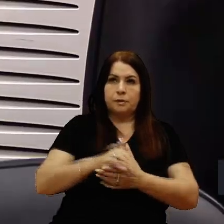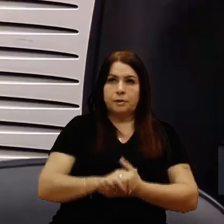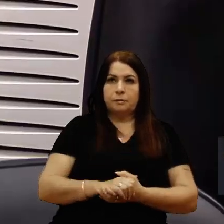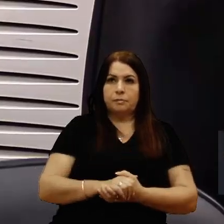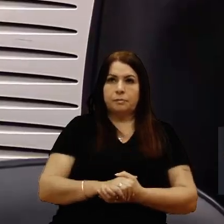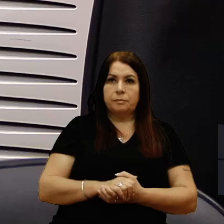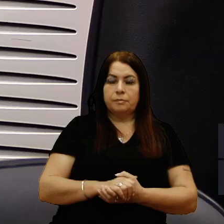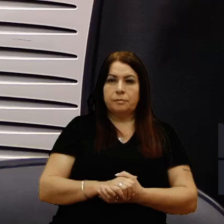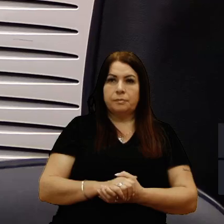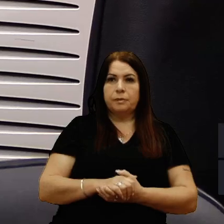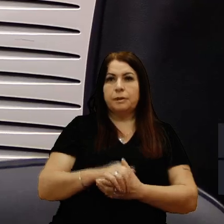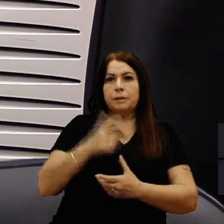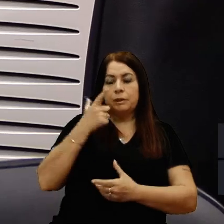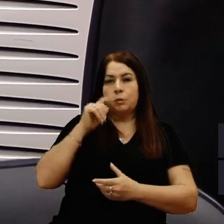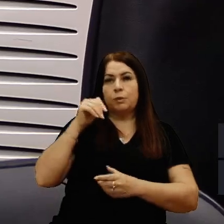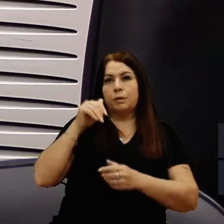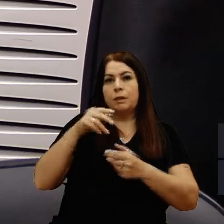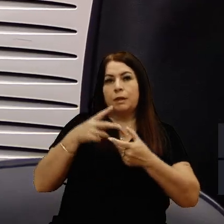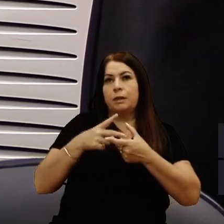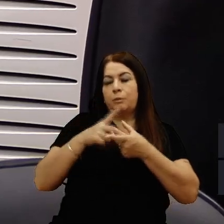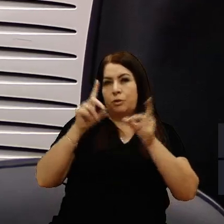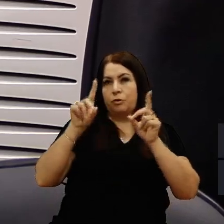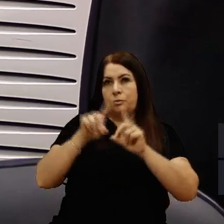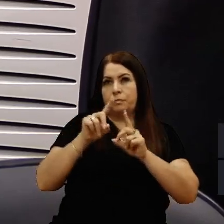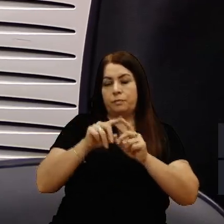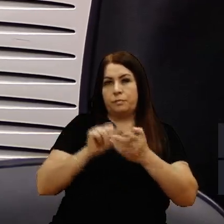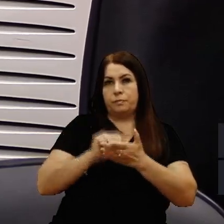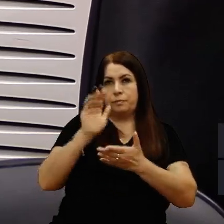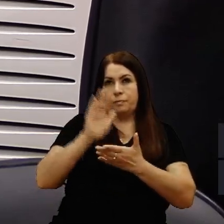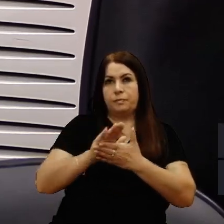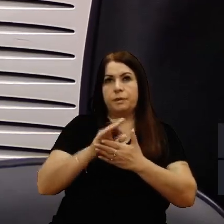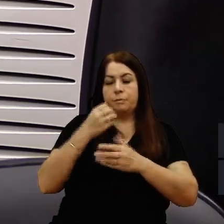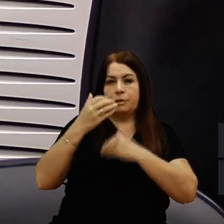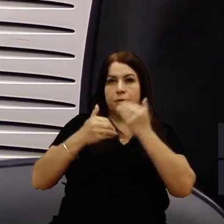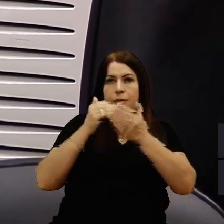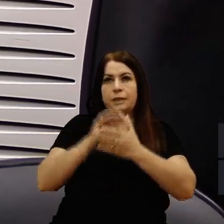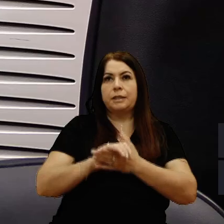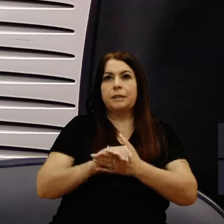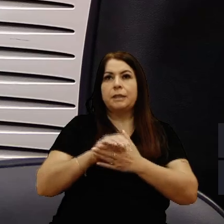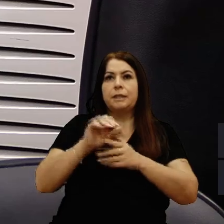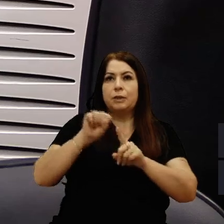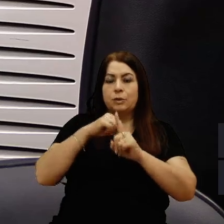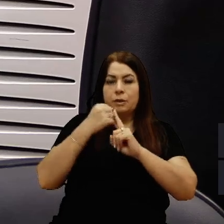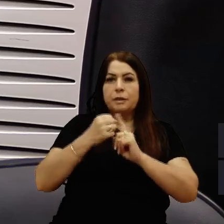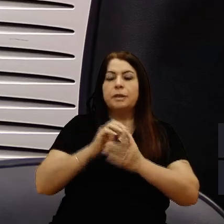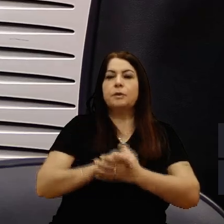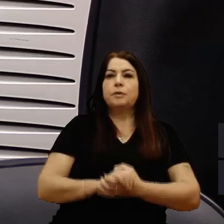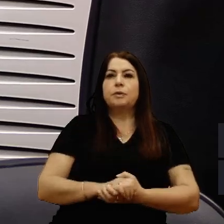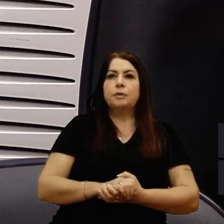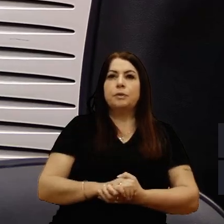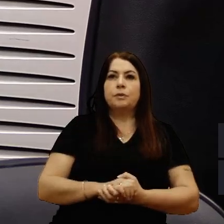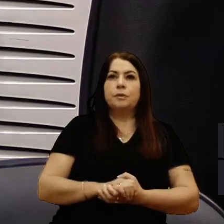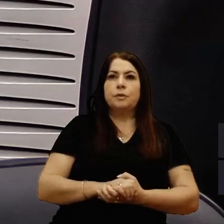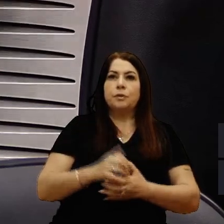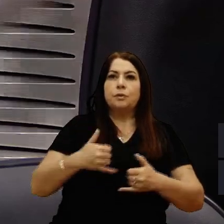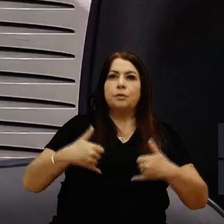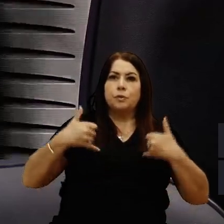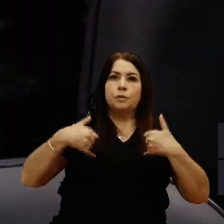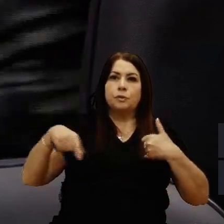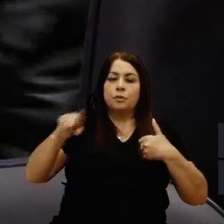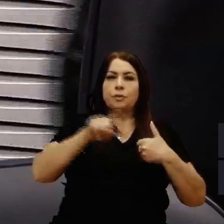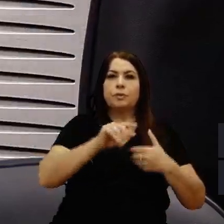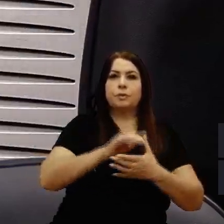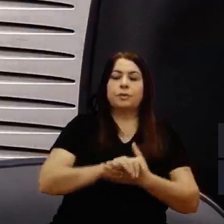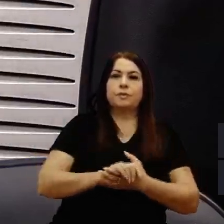eleito democraticamente, pelo excelente trabalho que vem desenvolvendo na sociedade. E eu tenho orgulho, porque já